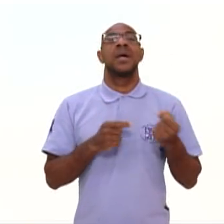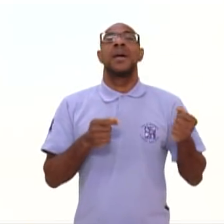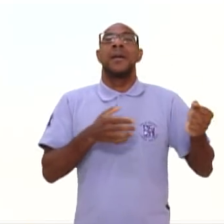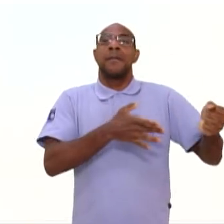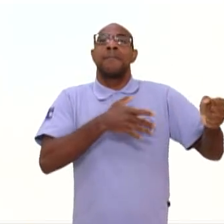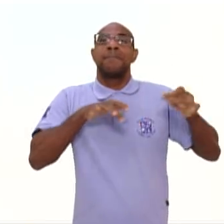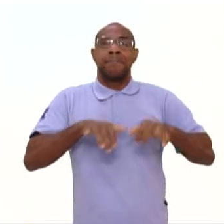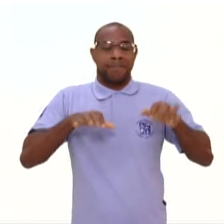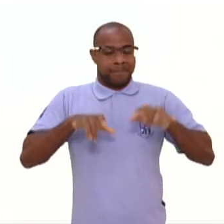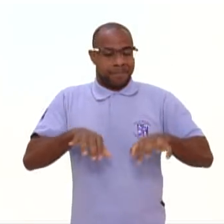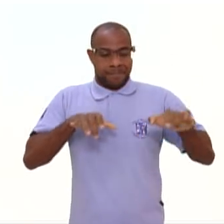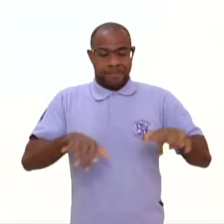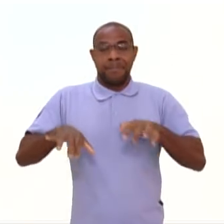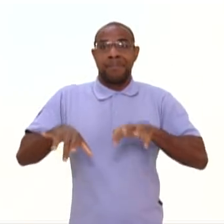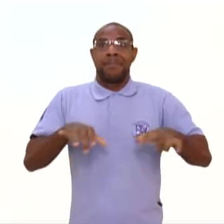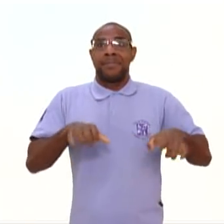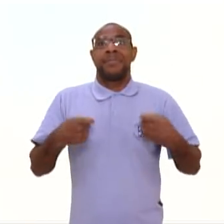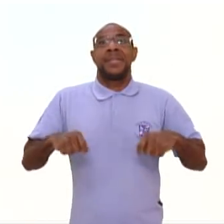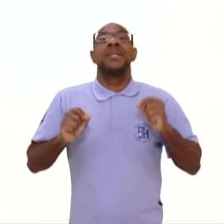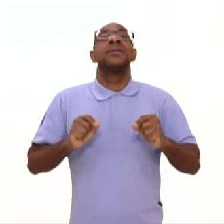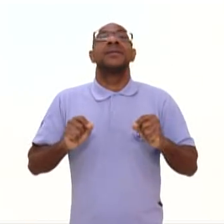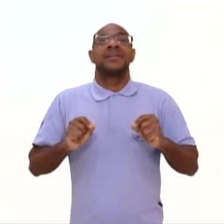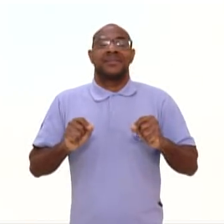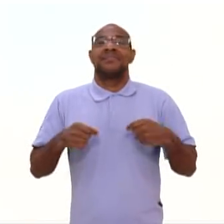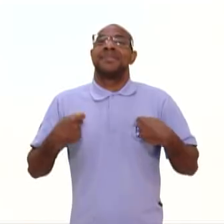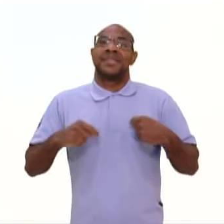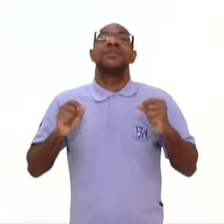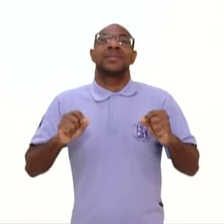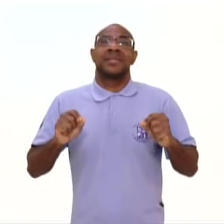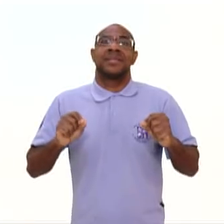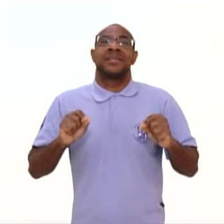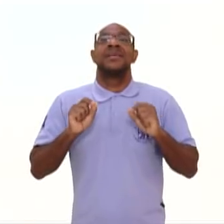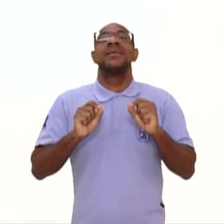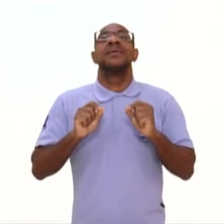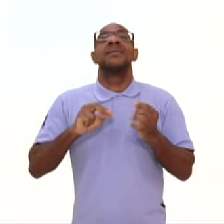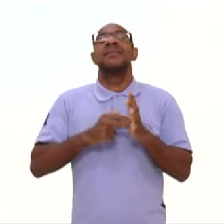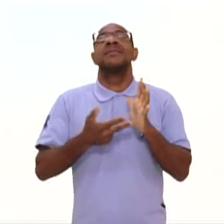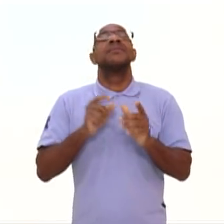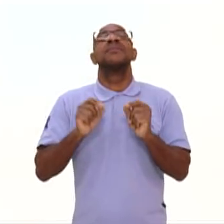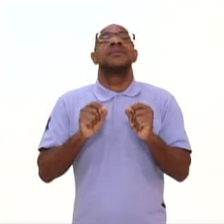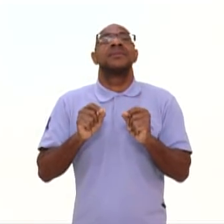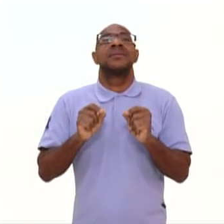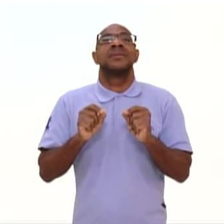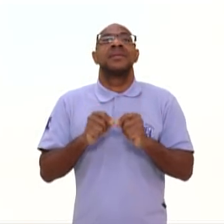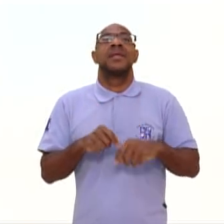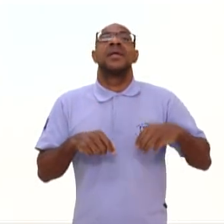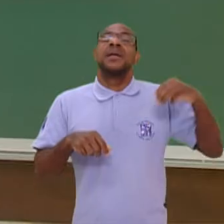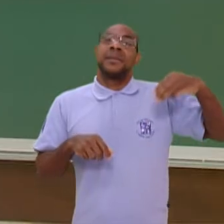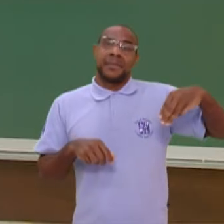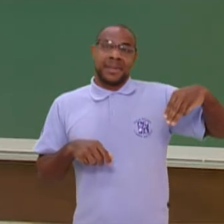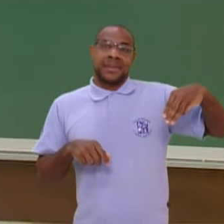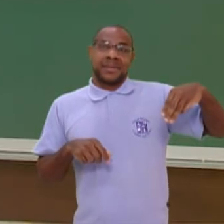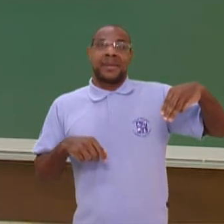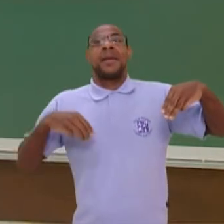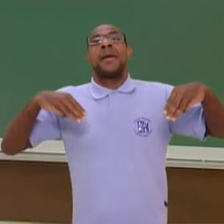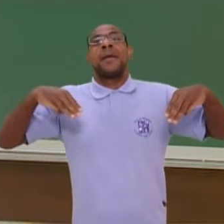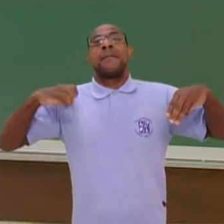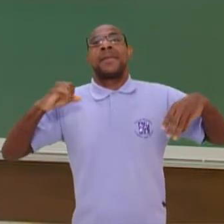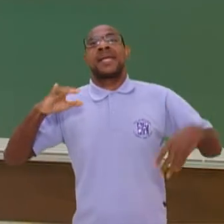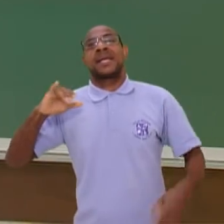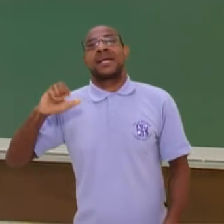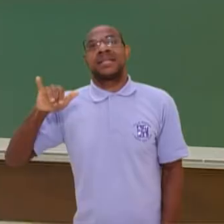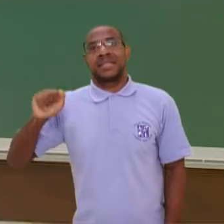piano. Você precisa da corda do piano para se propagar. Ou seja, então é um meio material, é uma onda mecânica para a